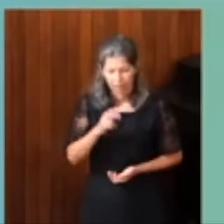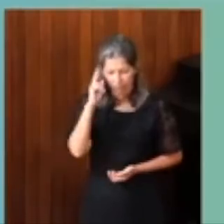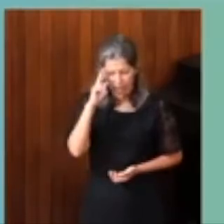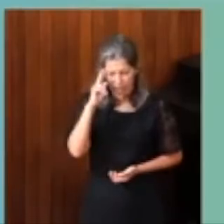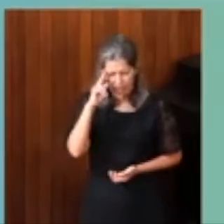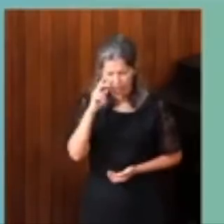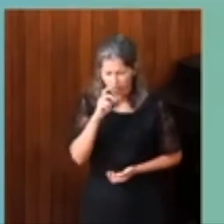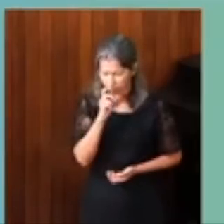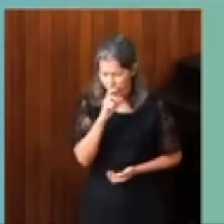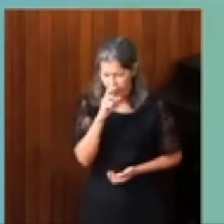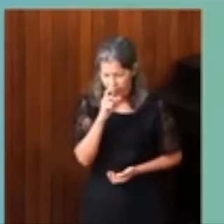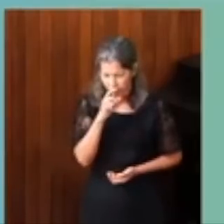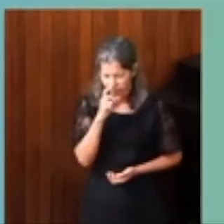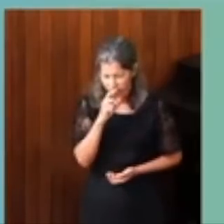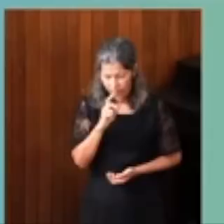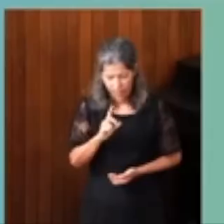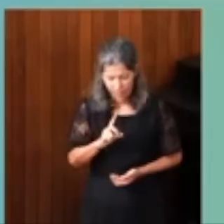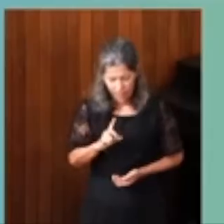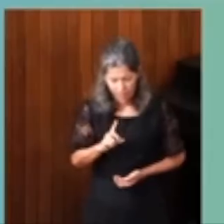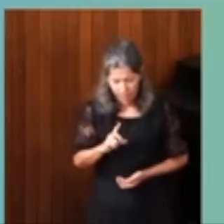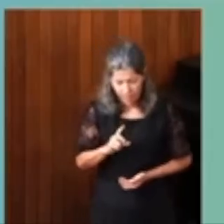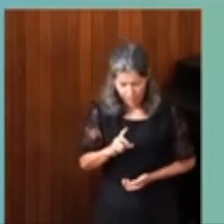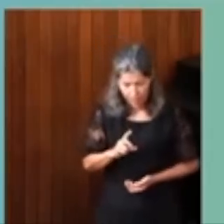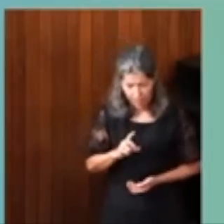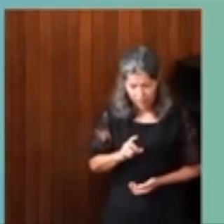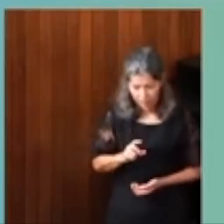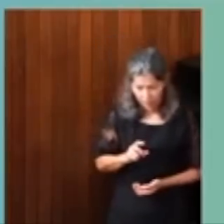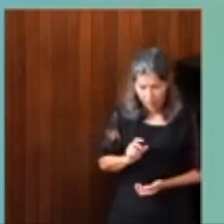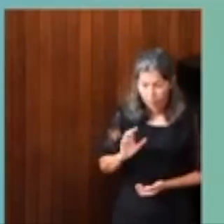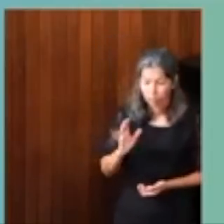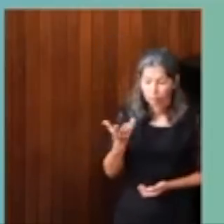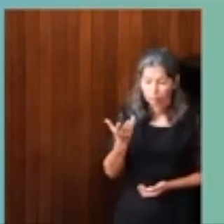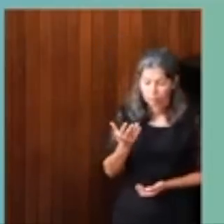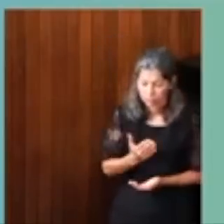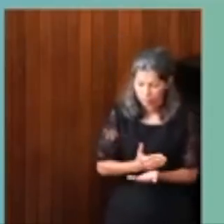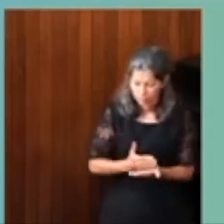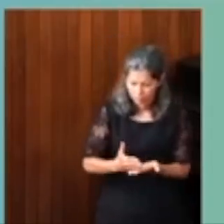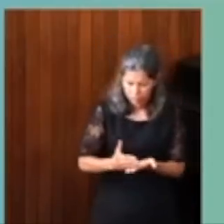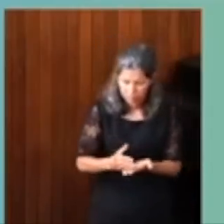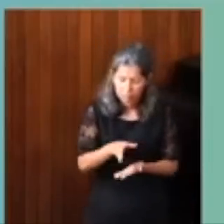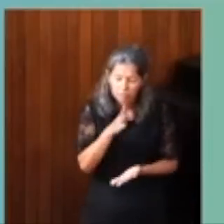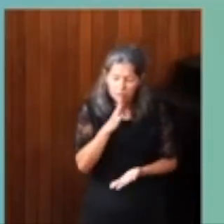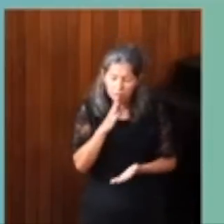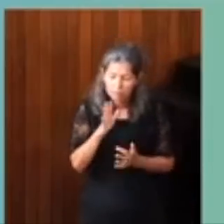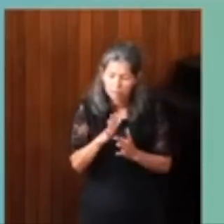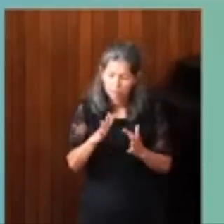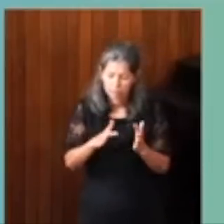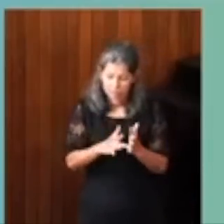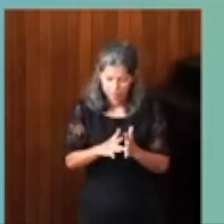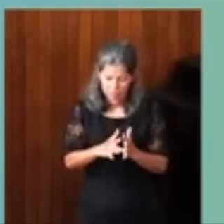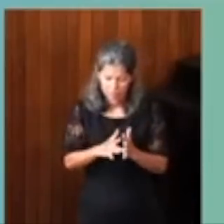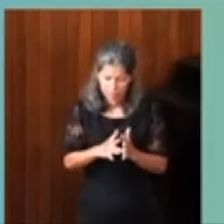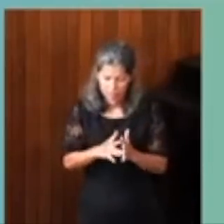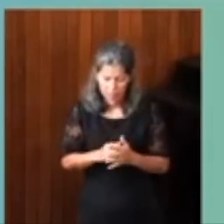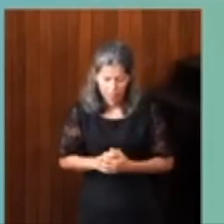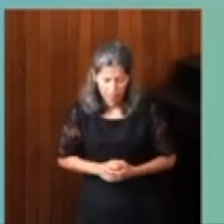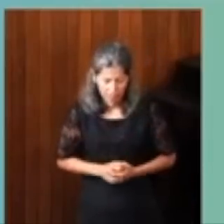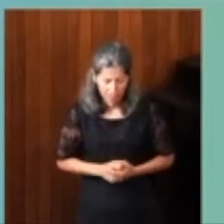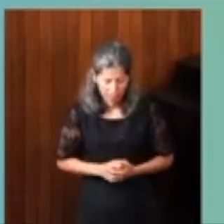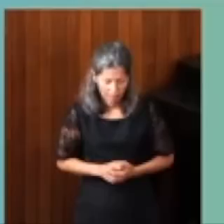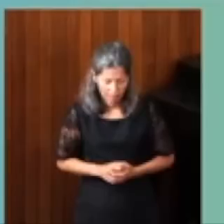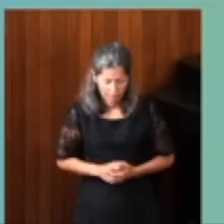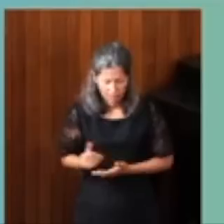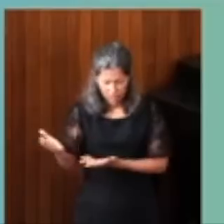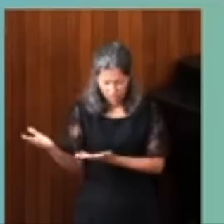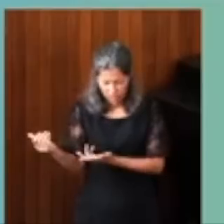tinta. Assim que eu estava me convertendo, lá nos idos do século passado,